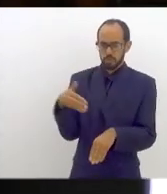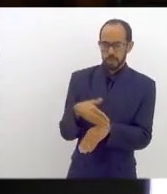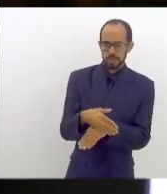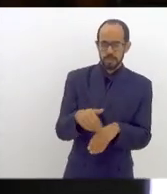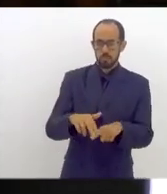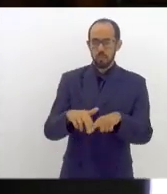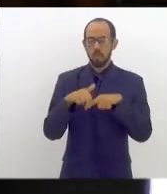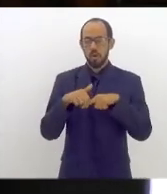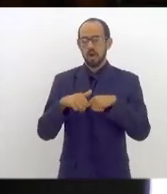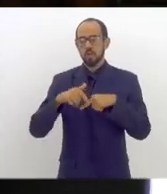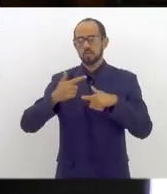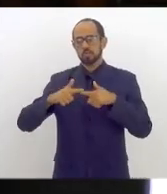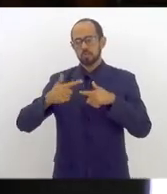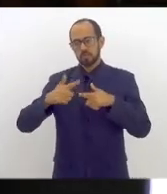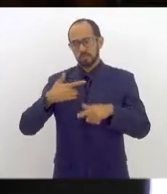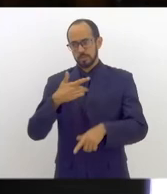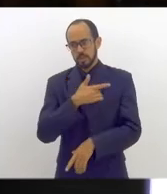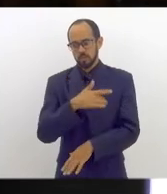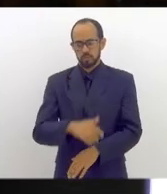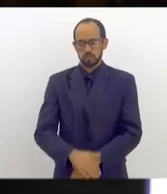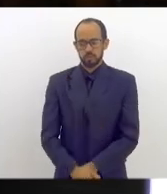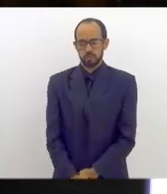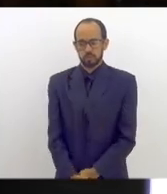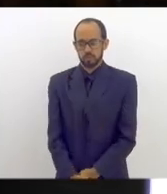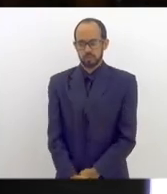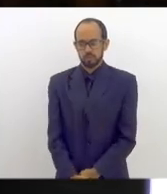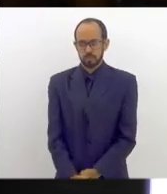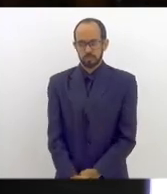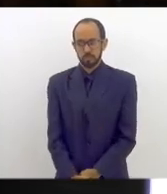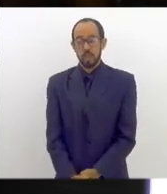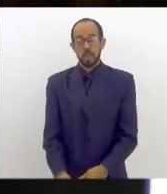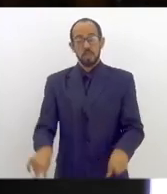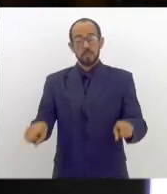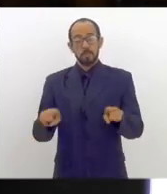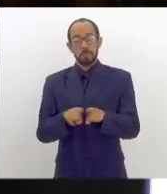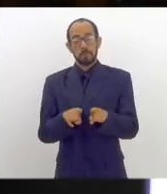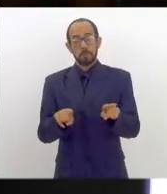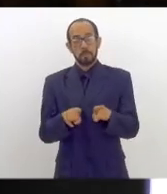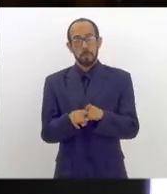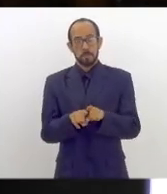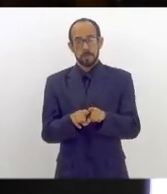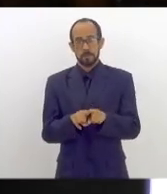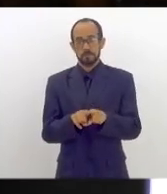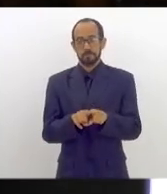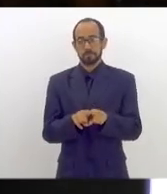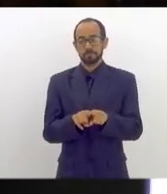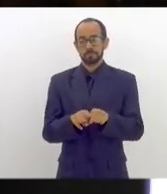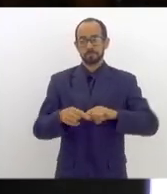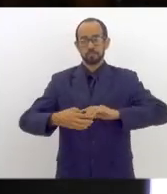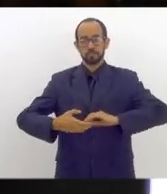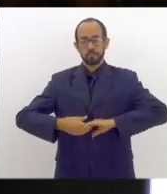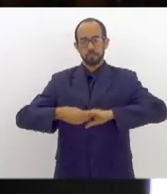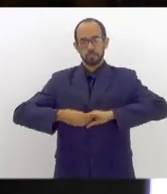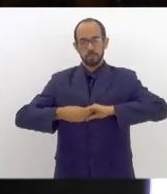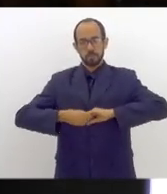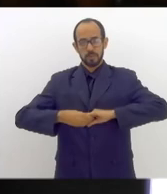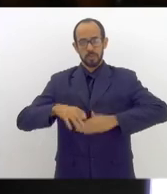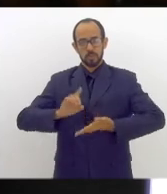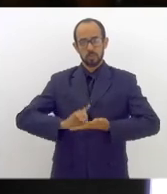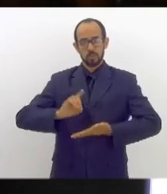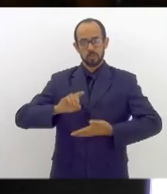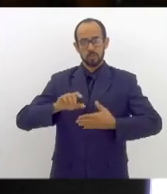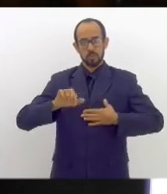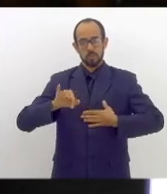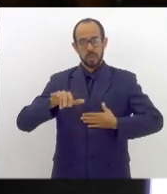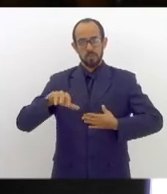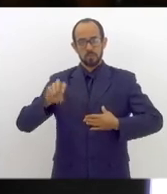por problemas de saúde queria também é cumprimentar Doutor Fábio